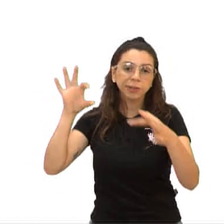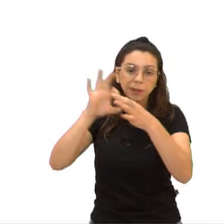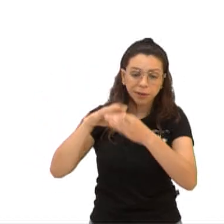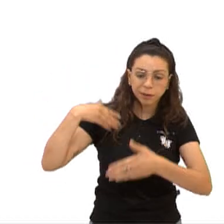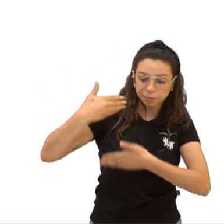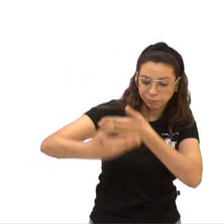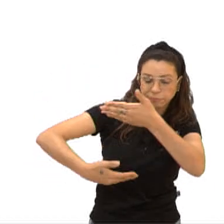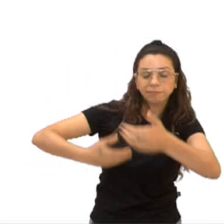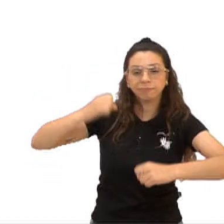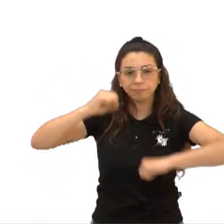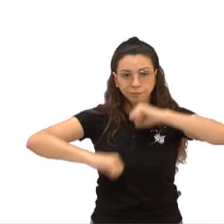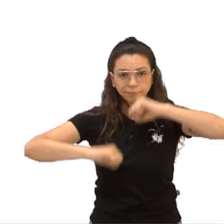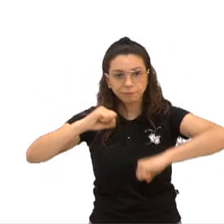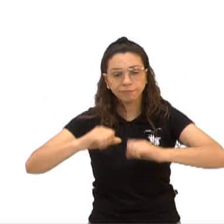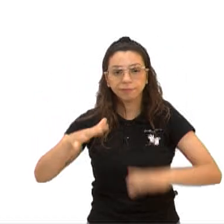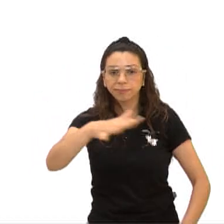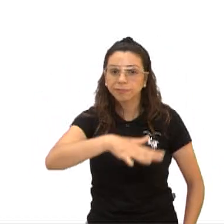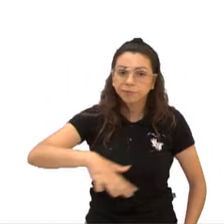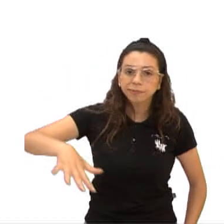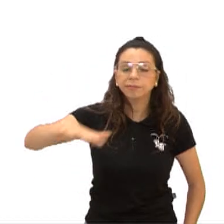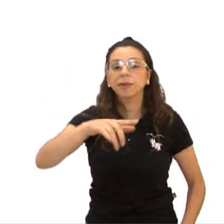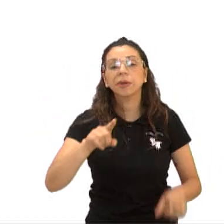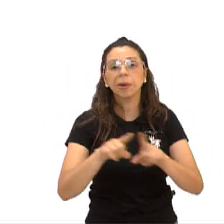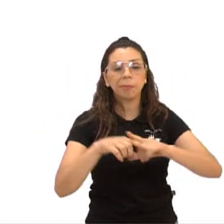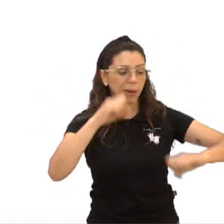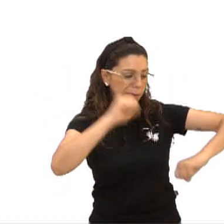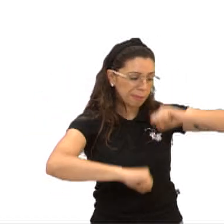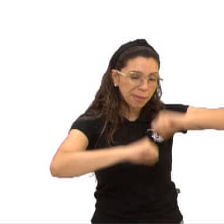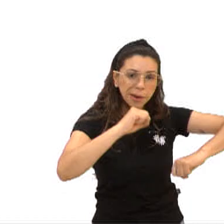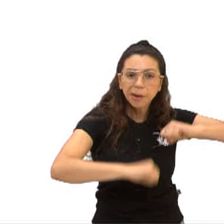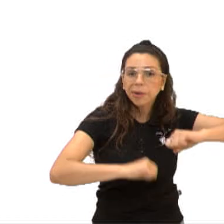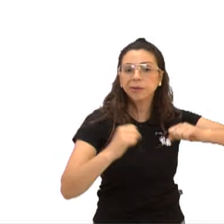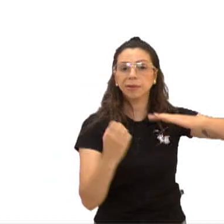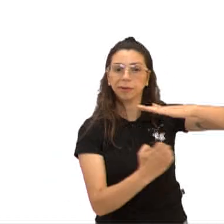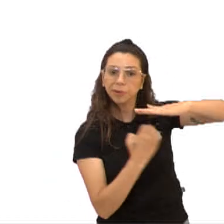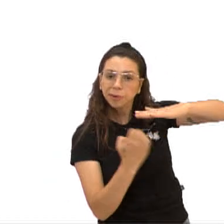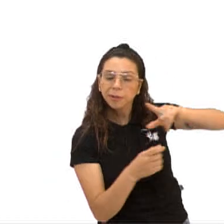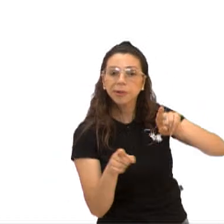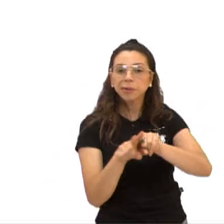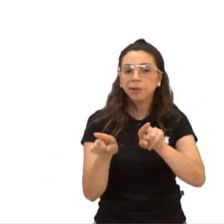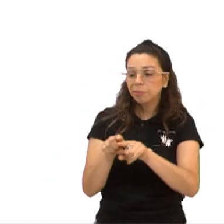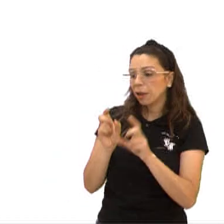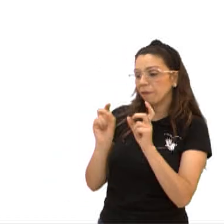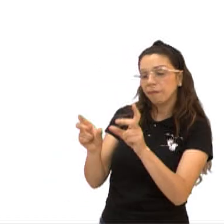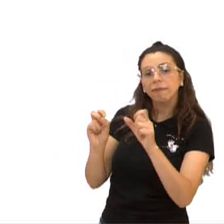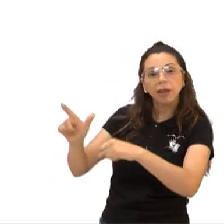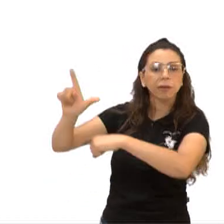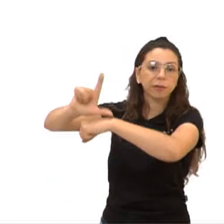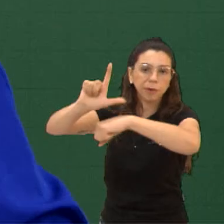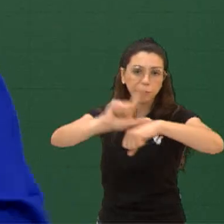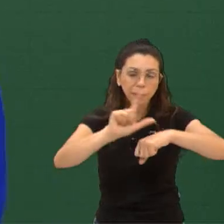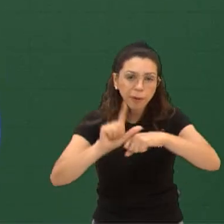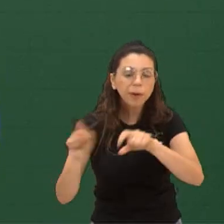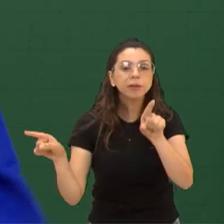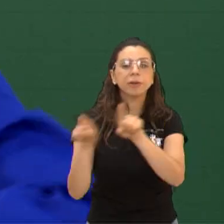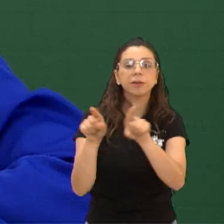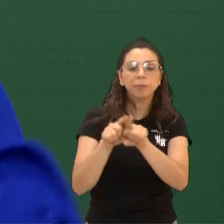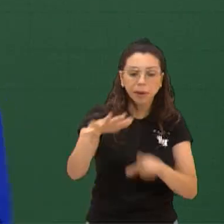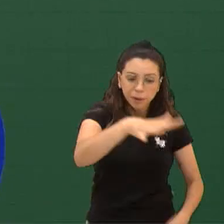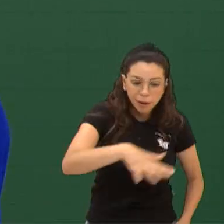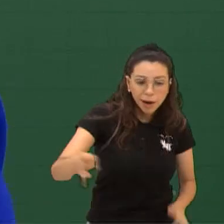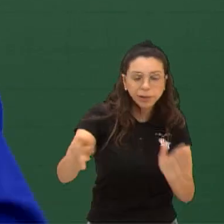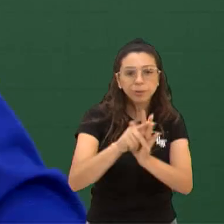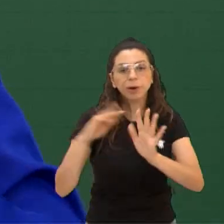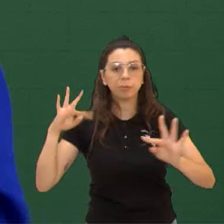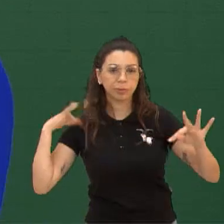da industrialização. Áreas com mais indústria, áreas com mais comércio, áreas turísticas. Então, à medida que o